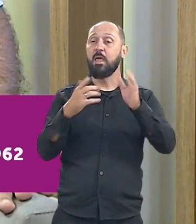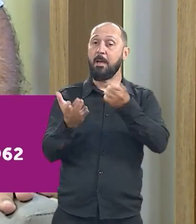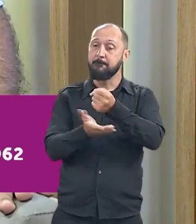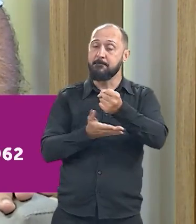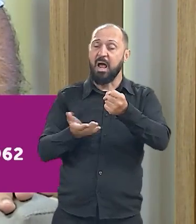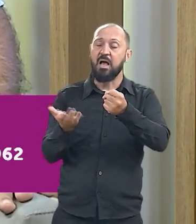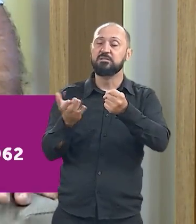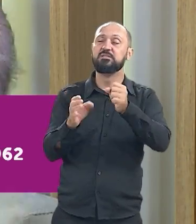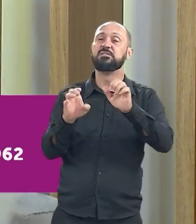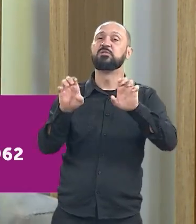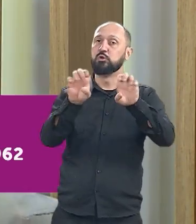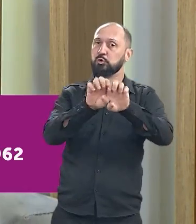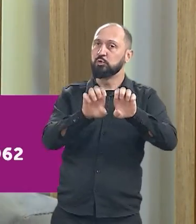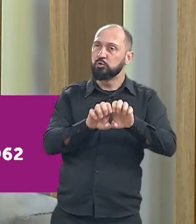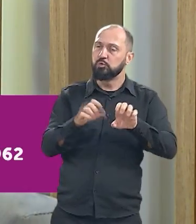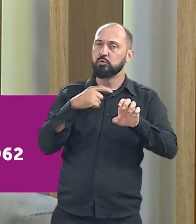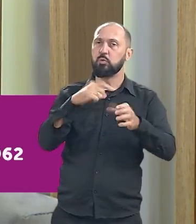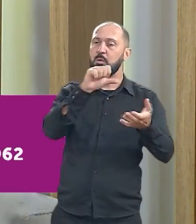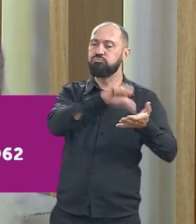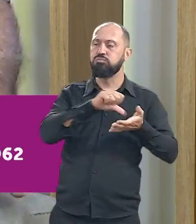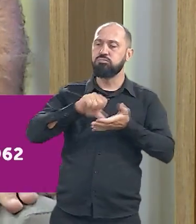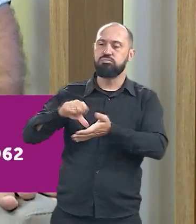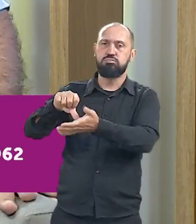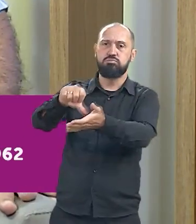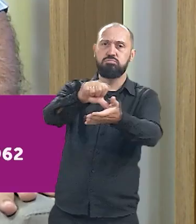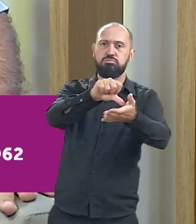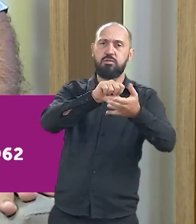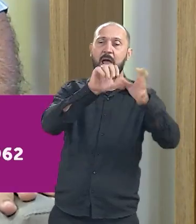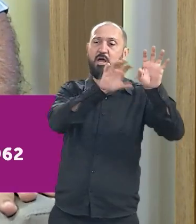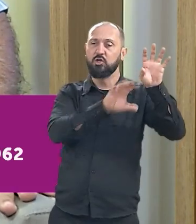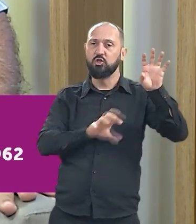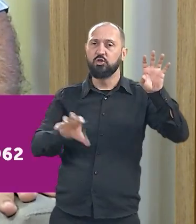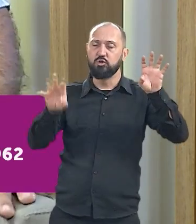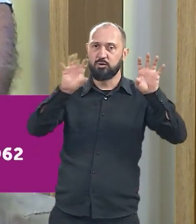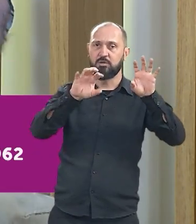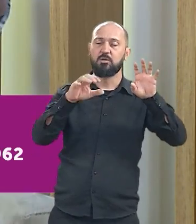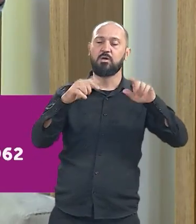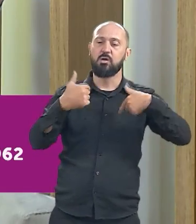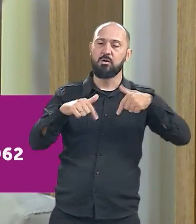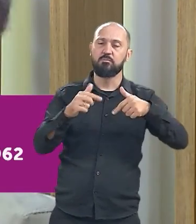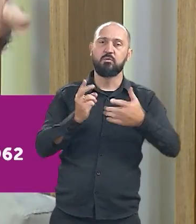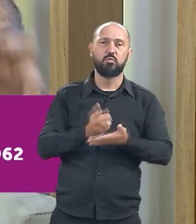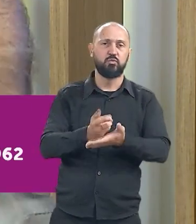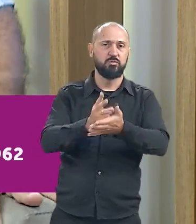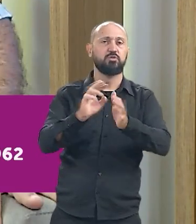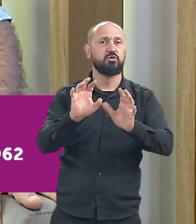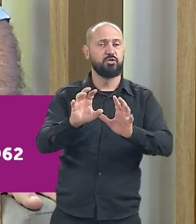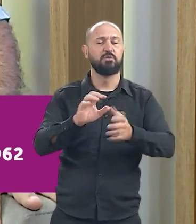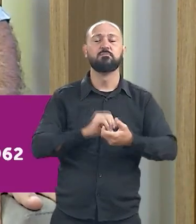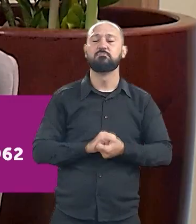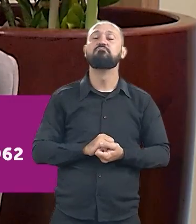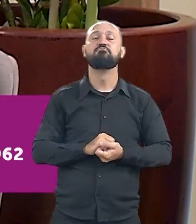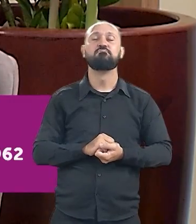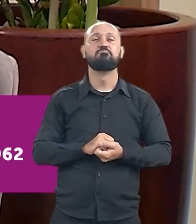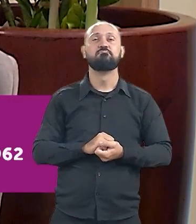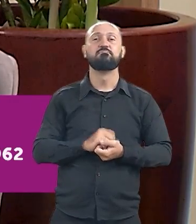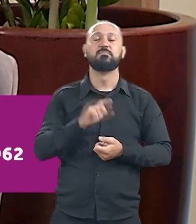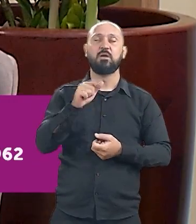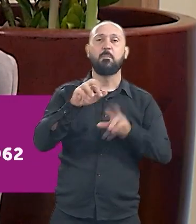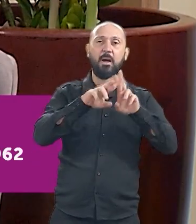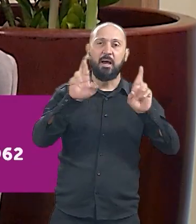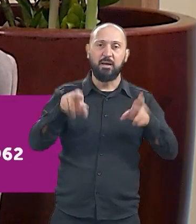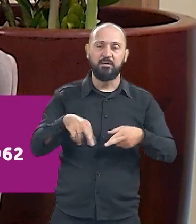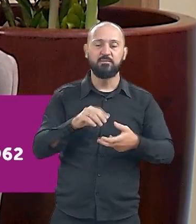regionais, que procura manter o serviço dessa forma, né? É uma grande rede. Eu entendi. O senhor comentou